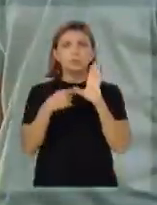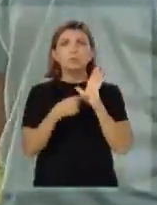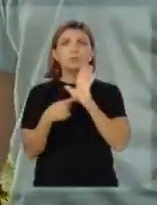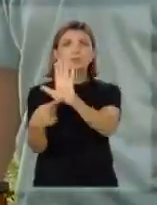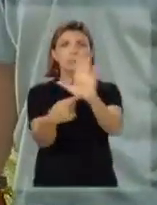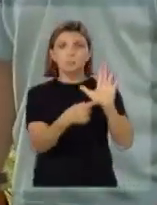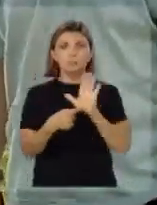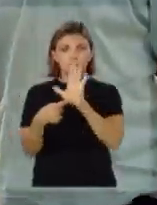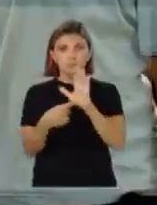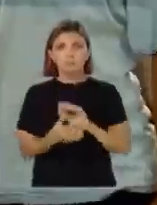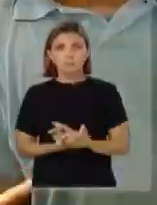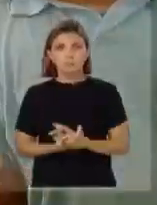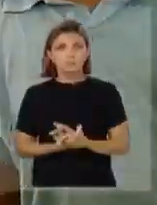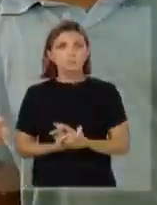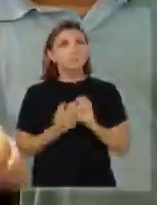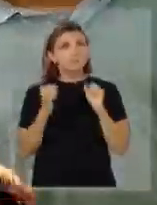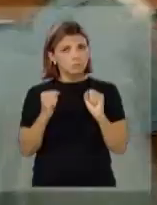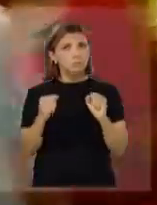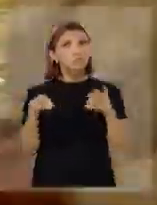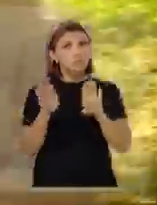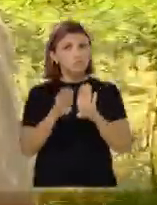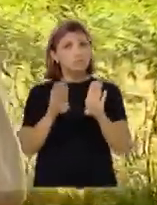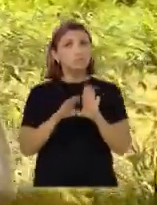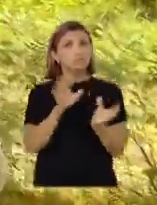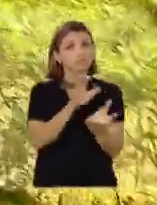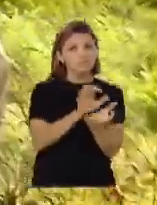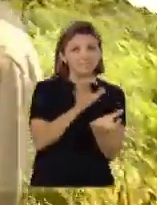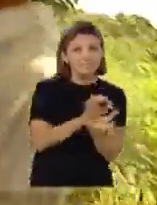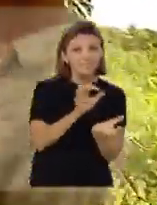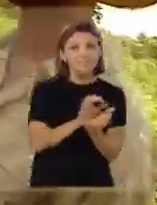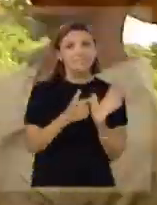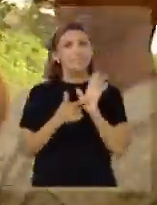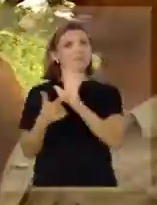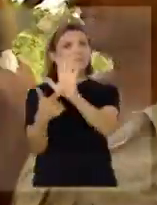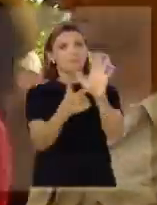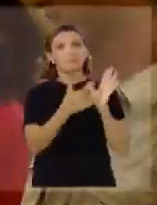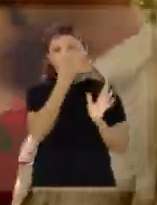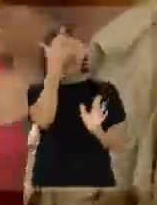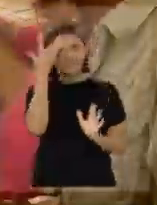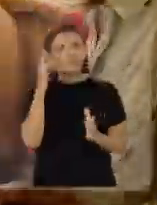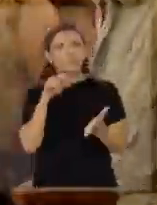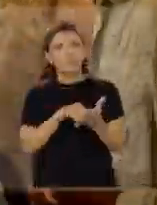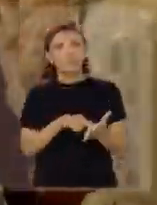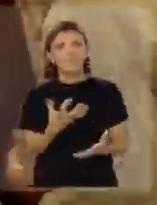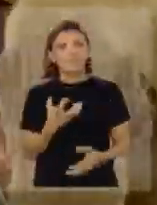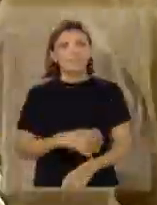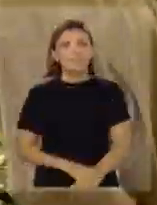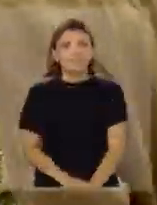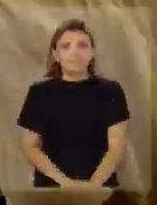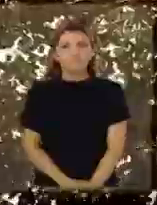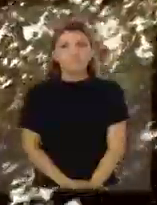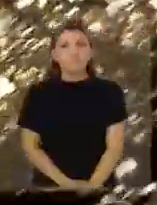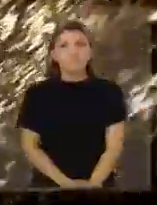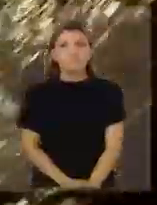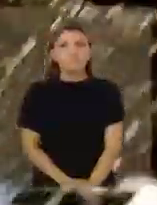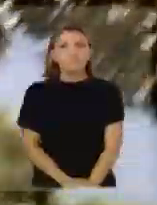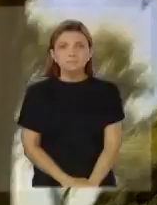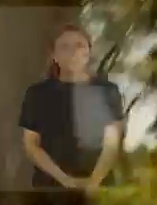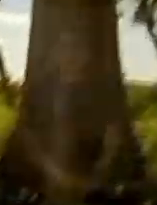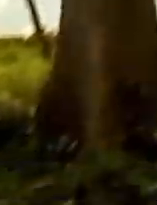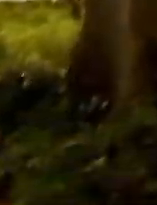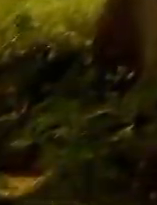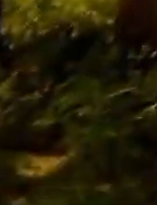cópia dessa gravação pra ajudar na fiscalização. Boa data. Aliás, se você quiser, eu posso mandar também a parte do jacaré. Não, tá.